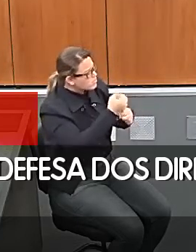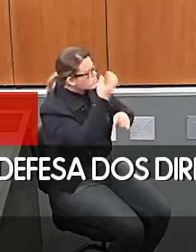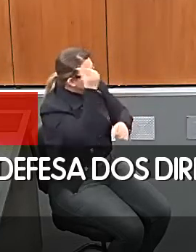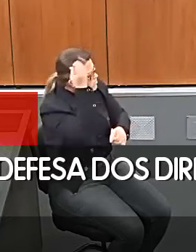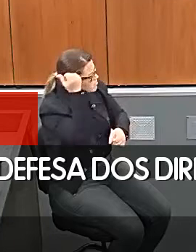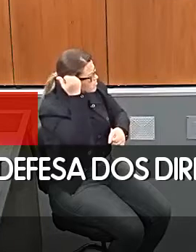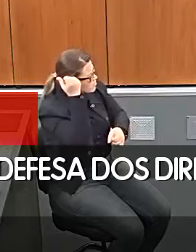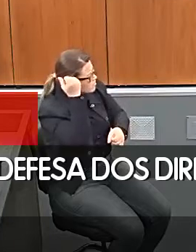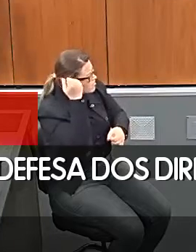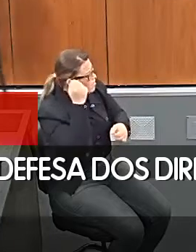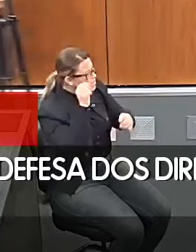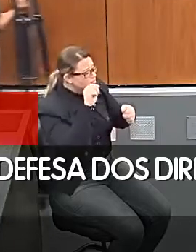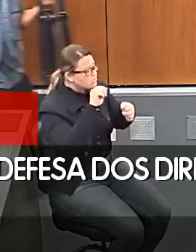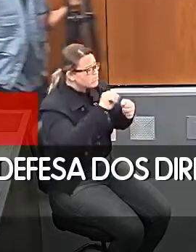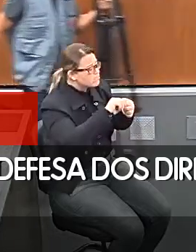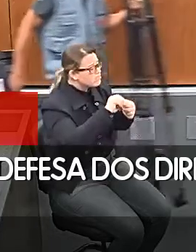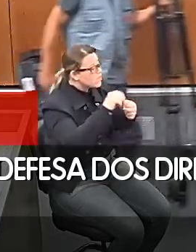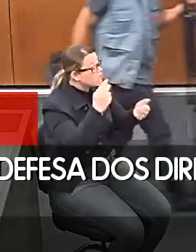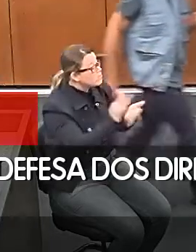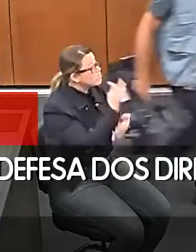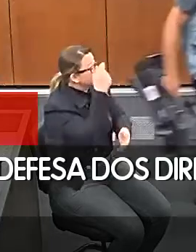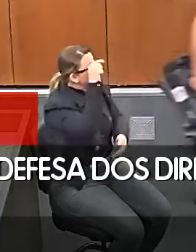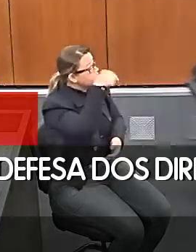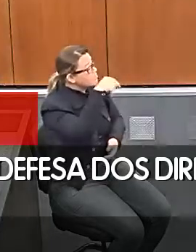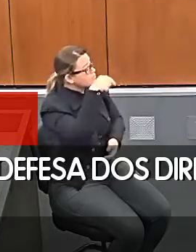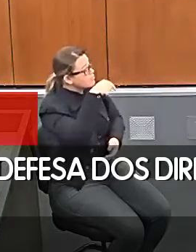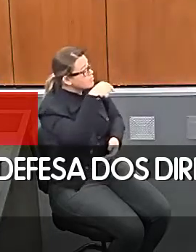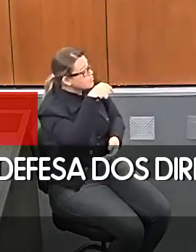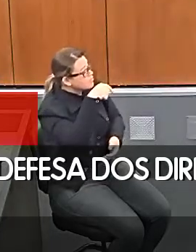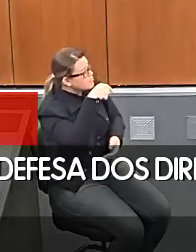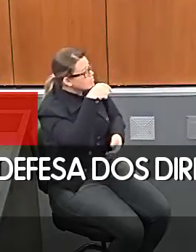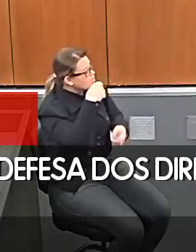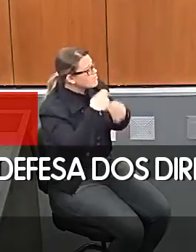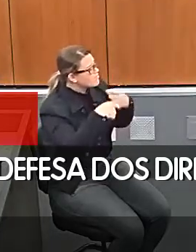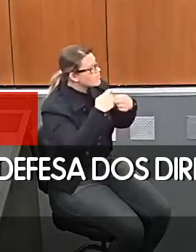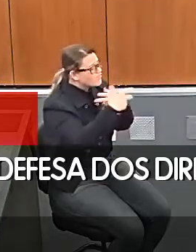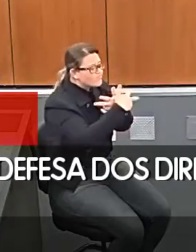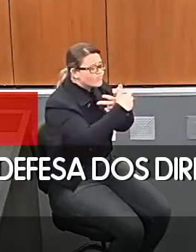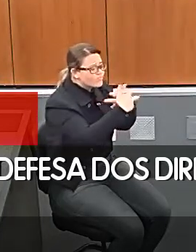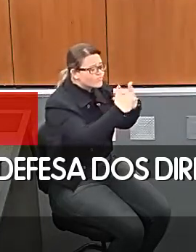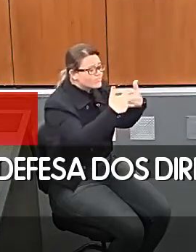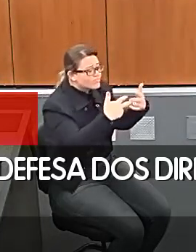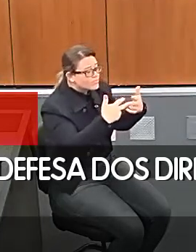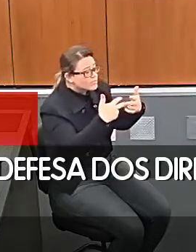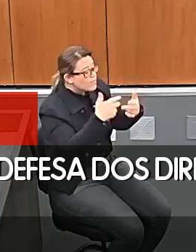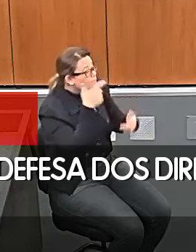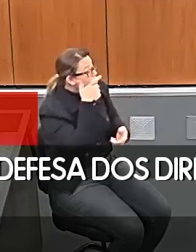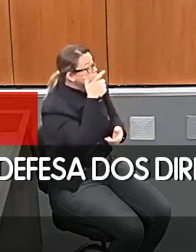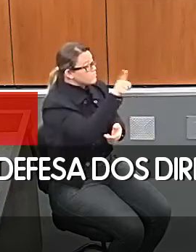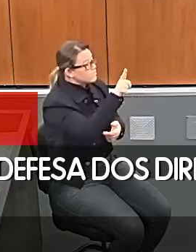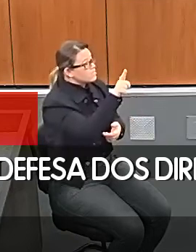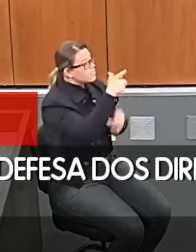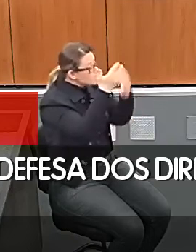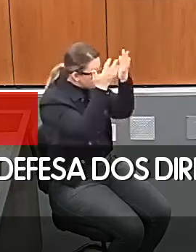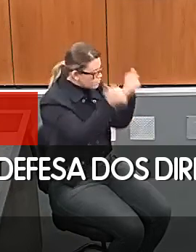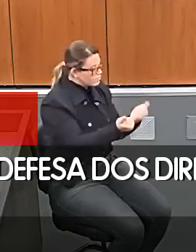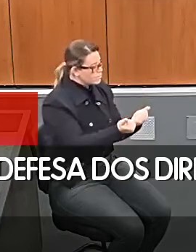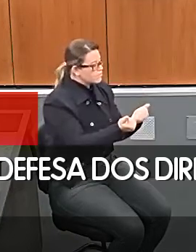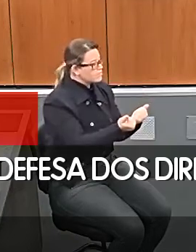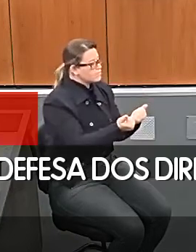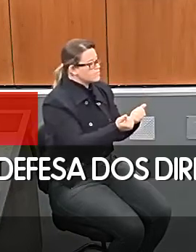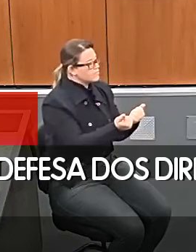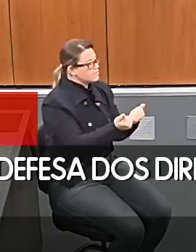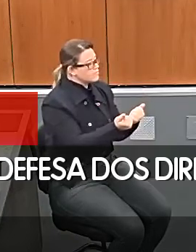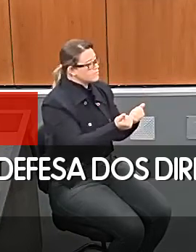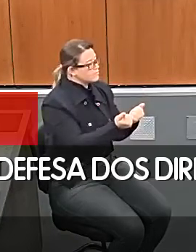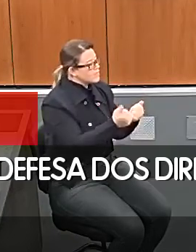fazia acontecer lá dentro essa situação. Já ganhamos essa causa. Ela